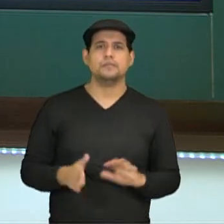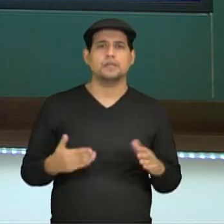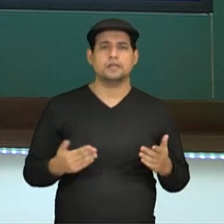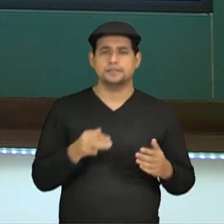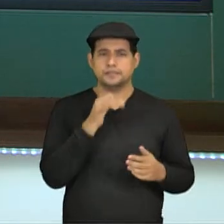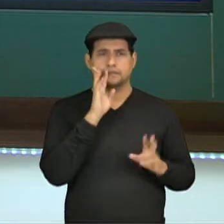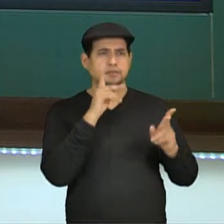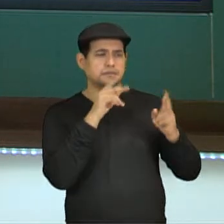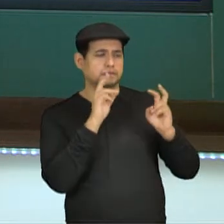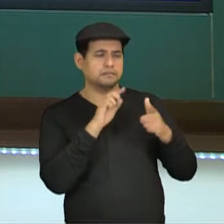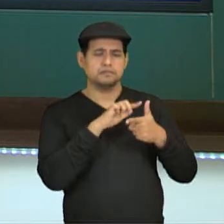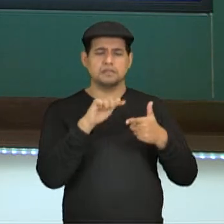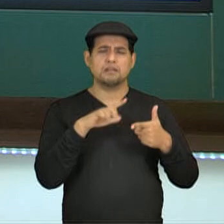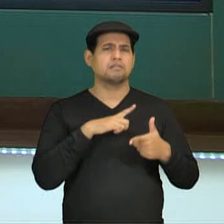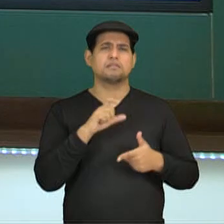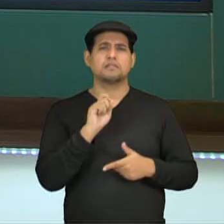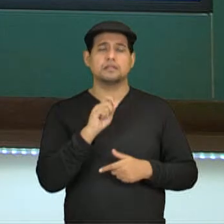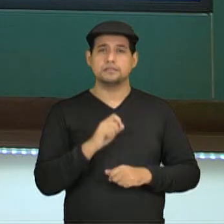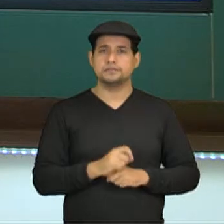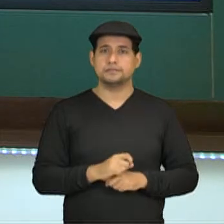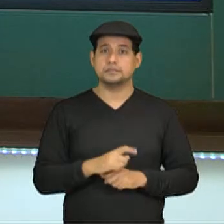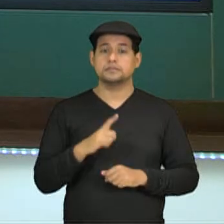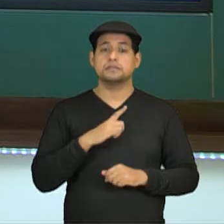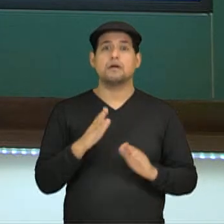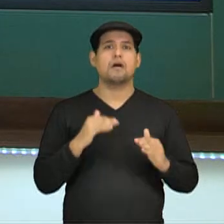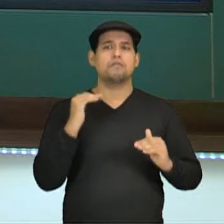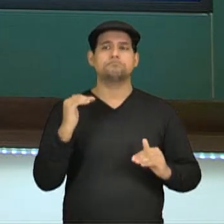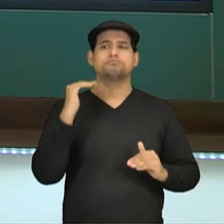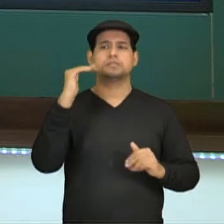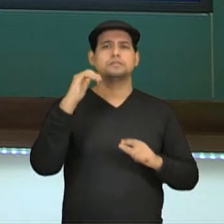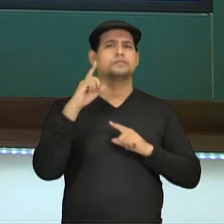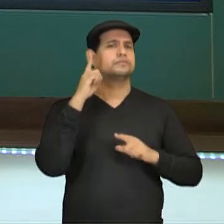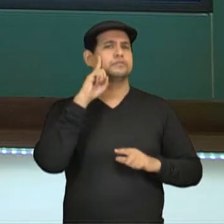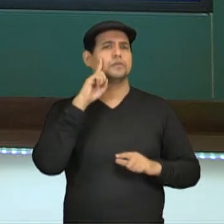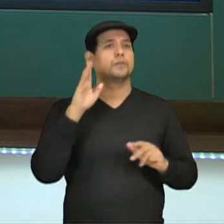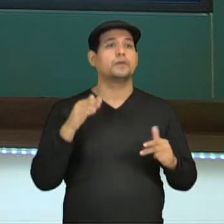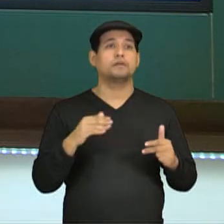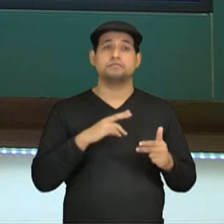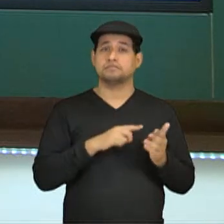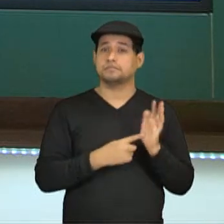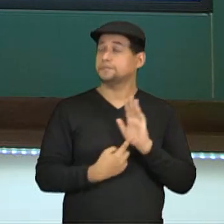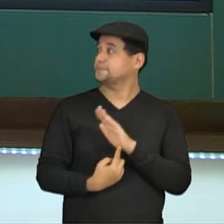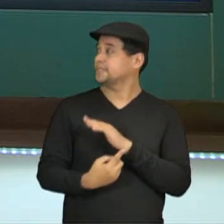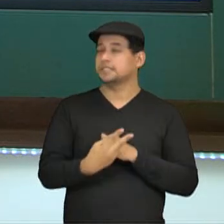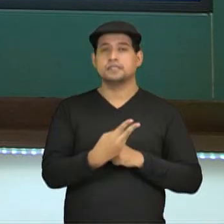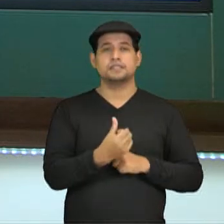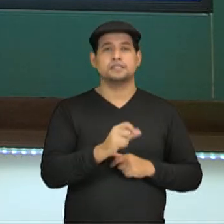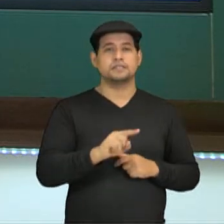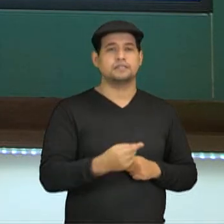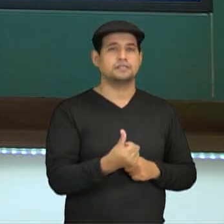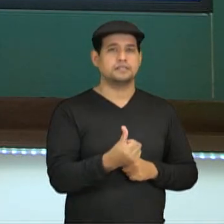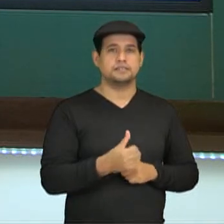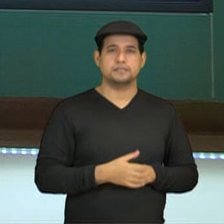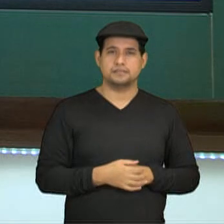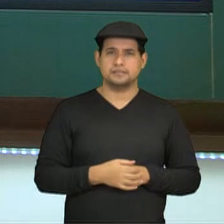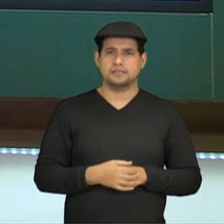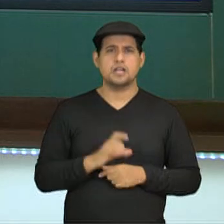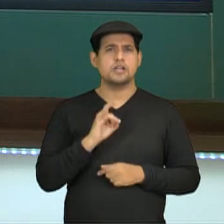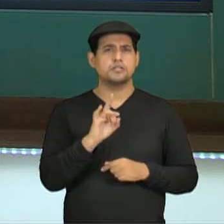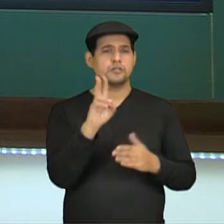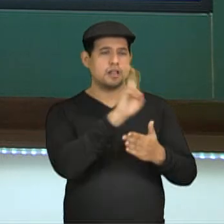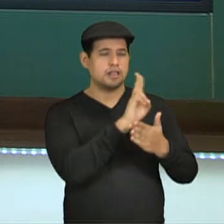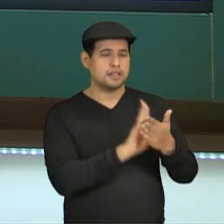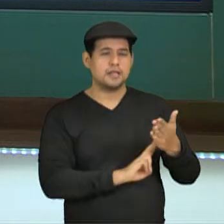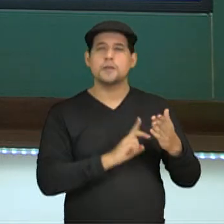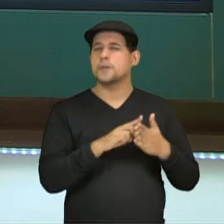ali, ó, olhando esse gráfico, o que nós temos? Qual a temperatura mais alta do dia? A mais alta está aqui, ó, 36,6. É só ler, por